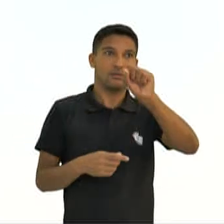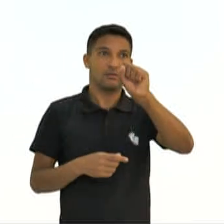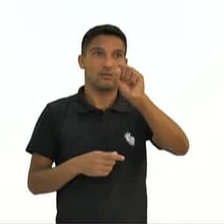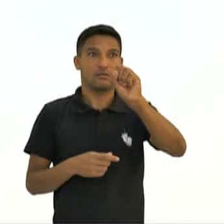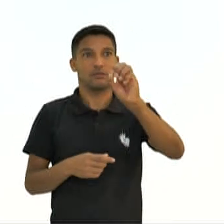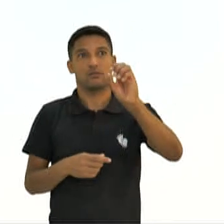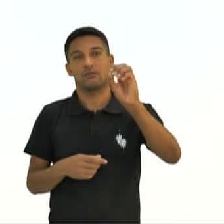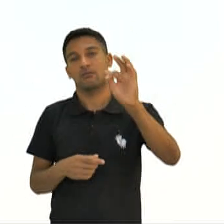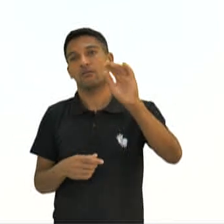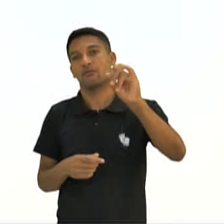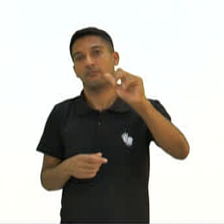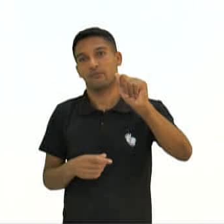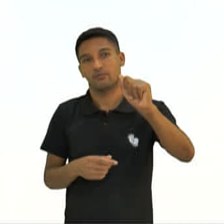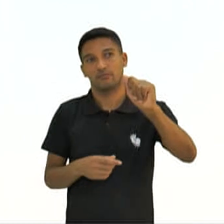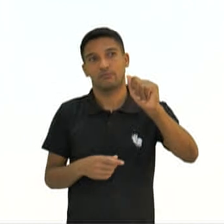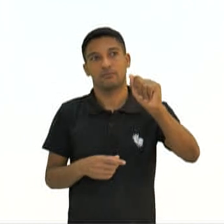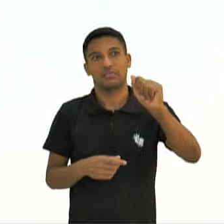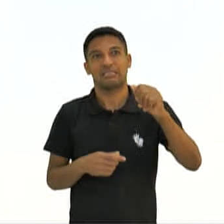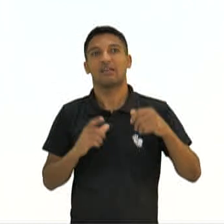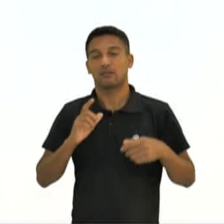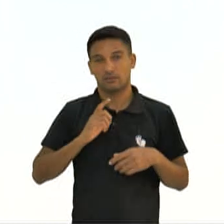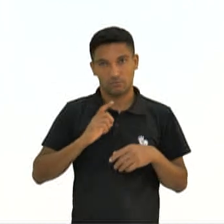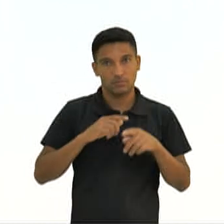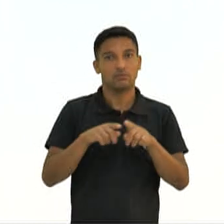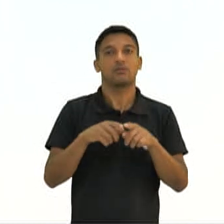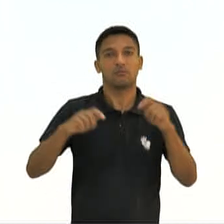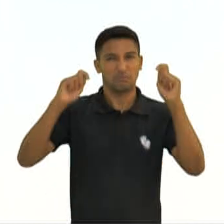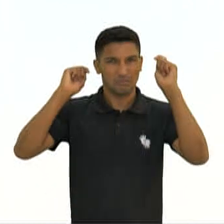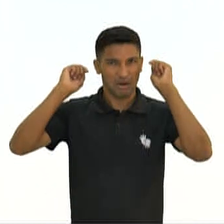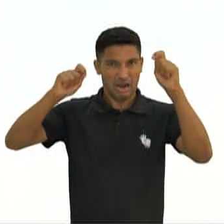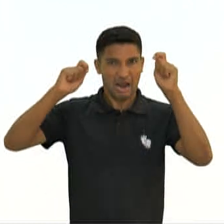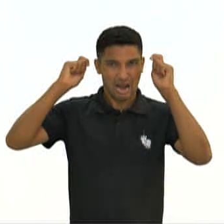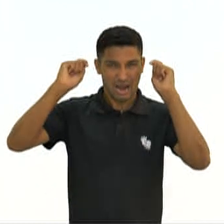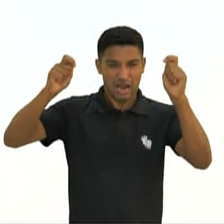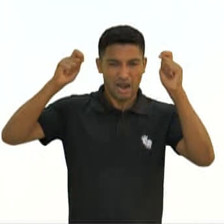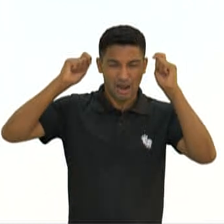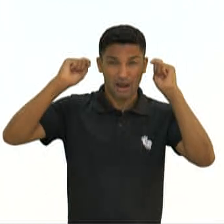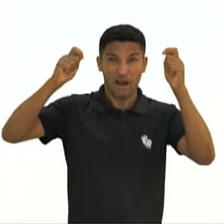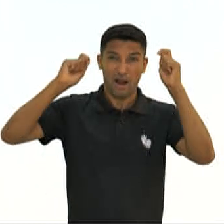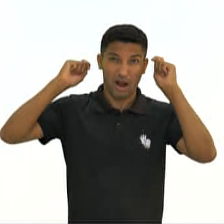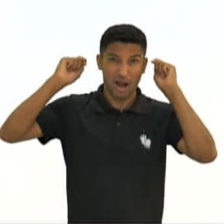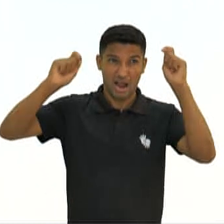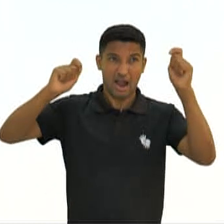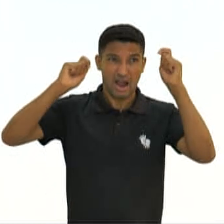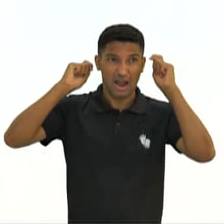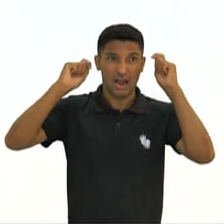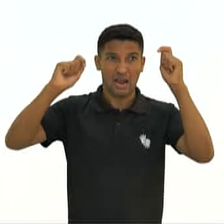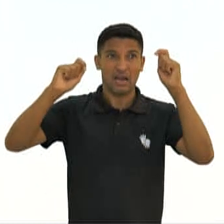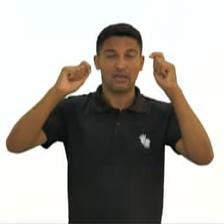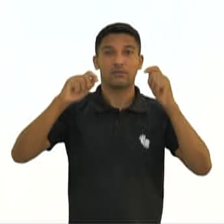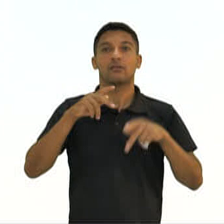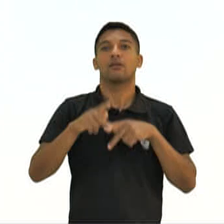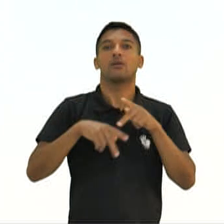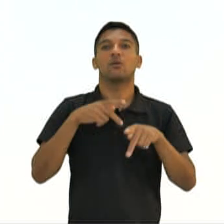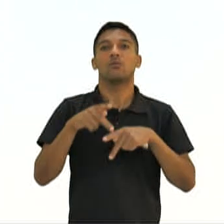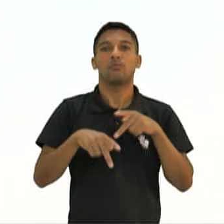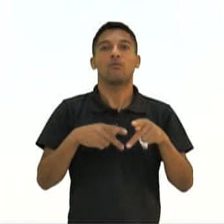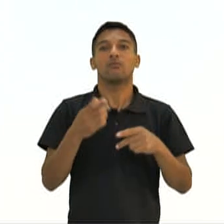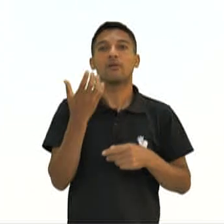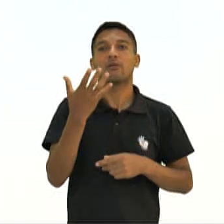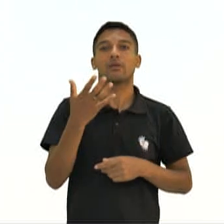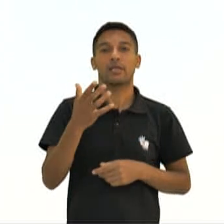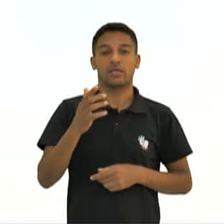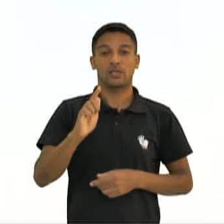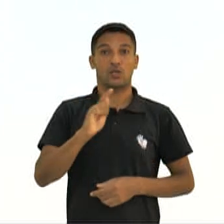Bulgária. As manifestações lá são constantes, essa disputa já vem de muito tempo, né, do povo tentando tirar o governo,